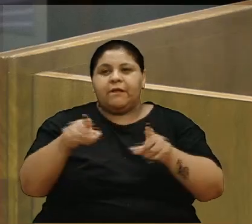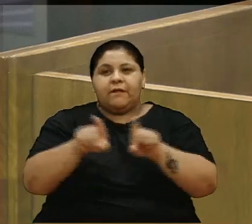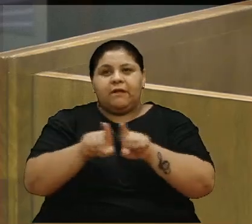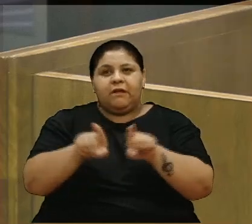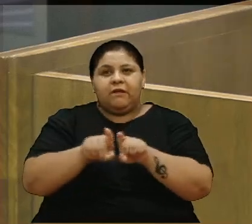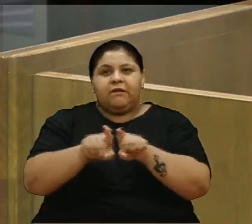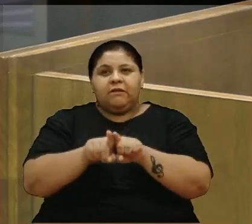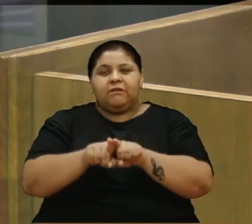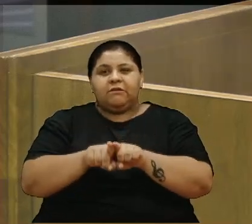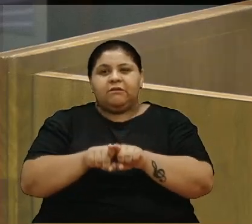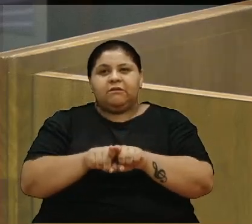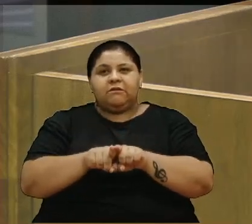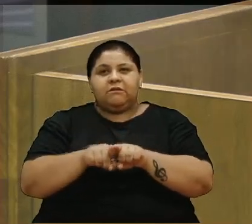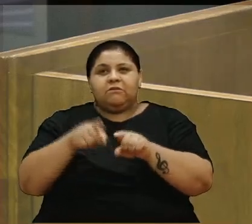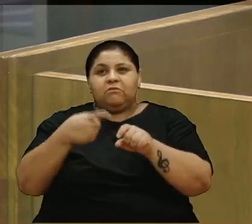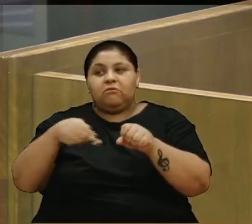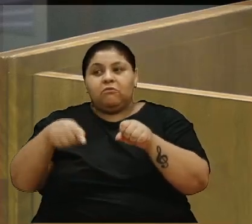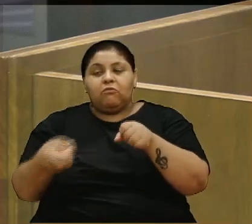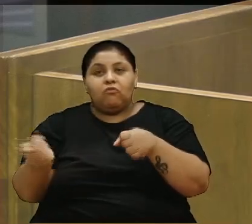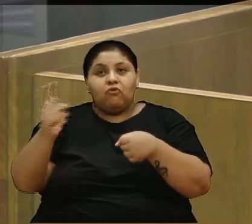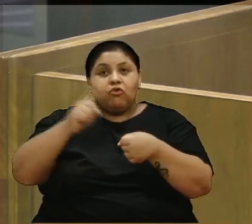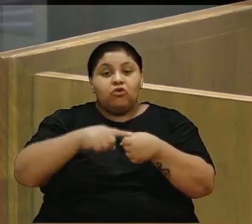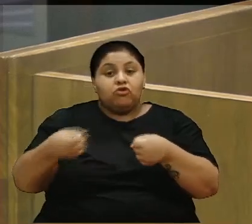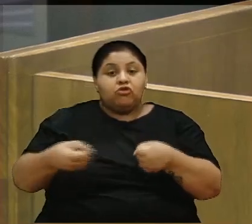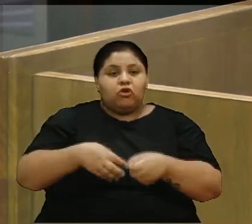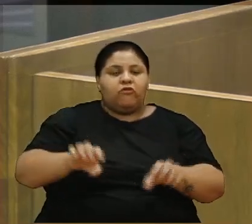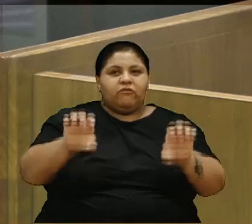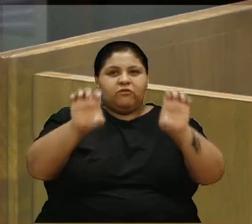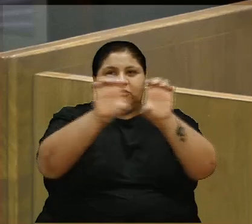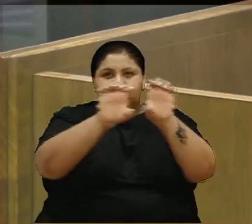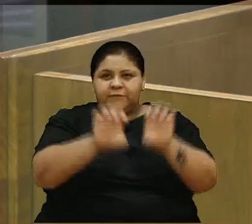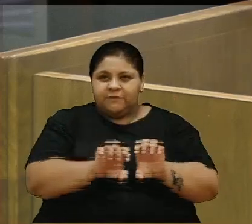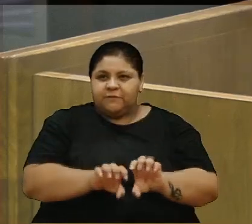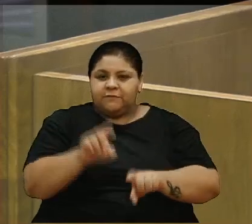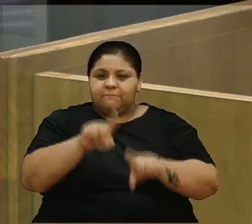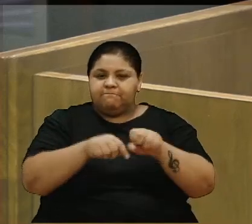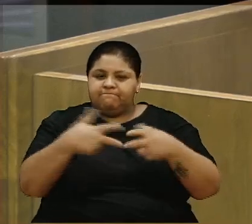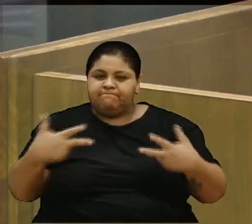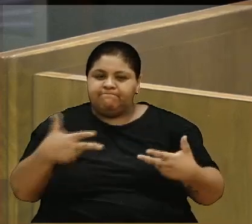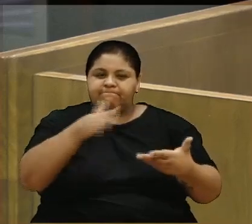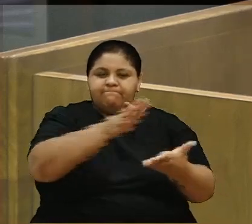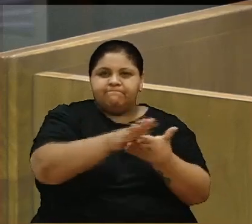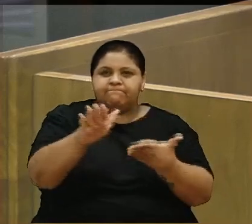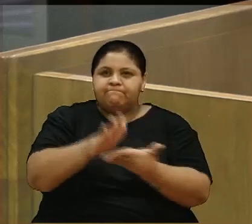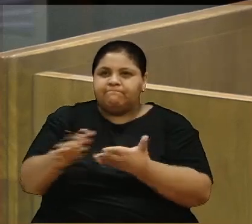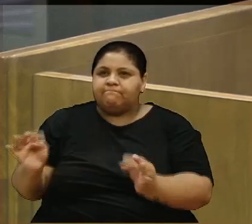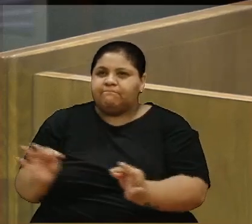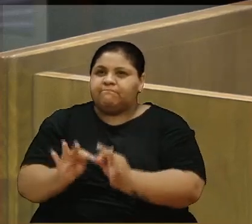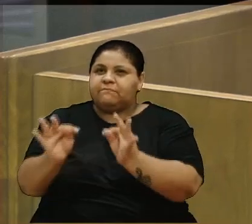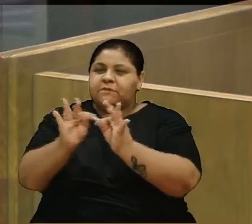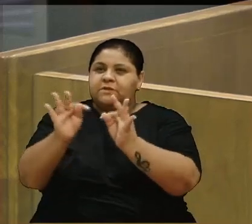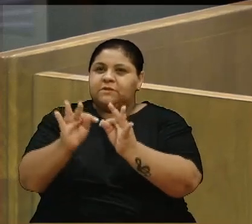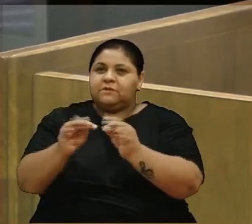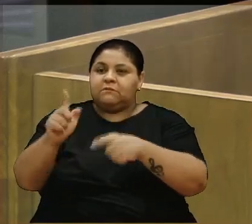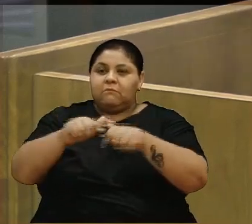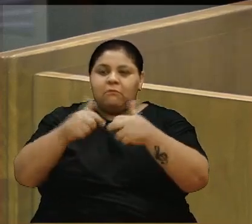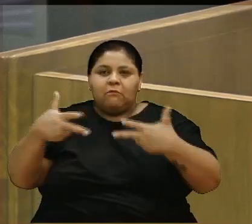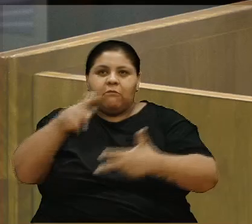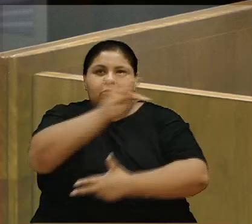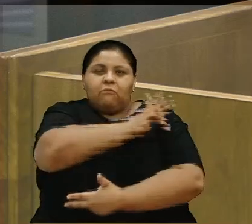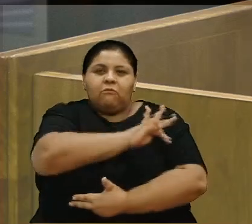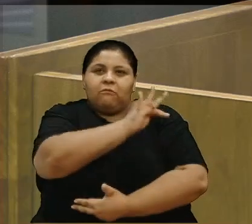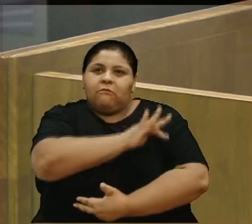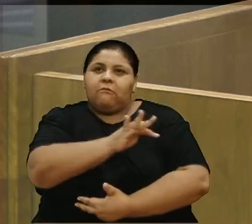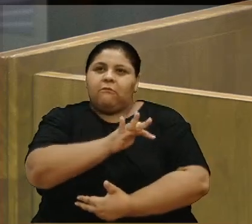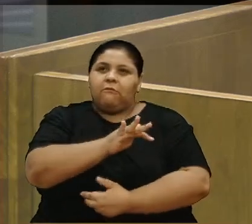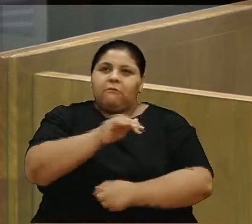de reconversão ou instalação de novas estruturas para equipamentos, produtos tecnológicos e insumos farmacêuticos, produtos